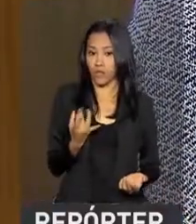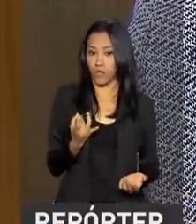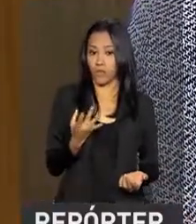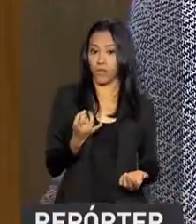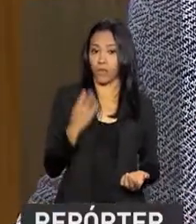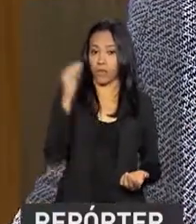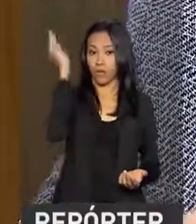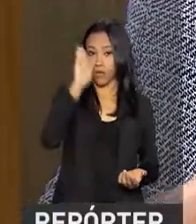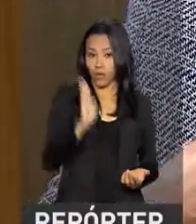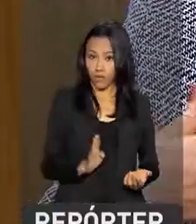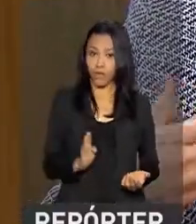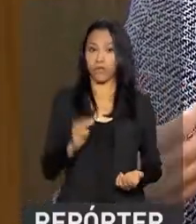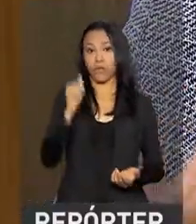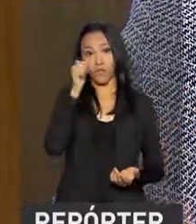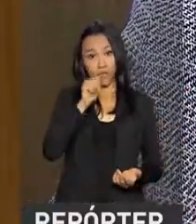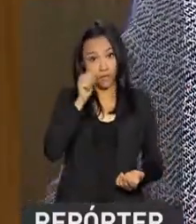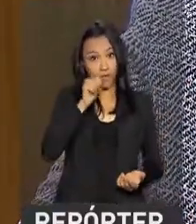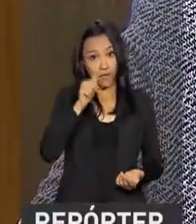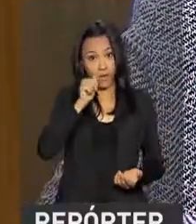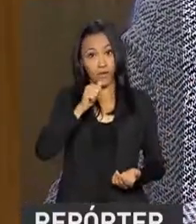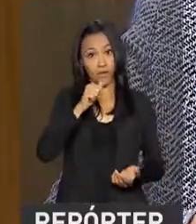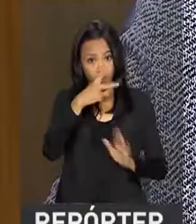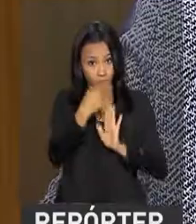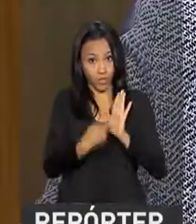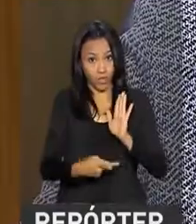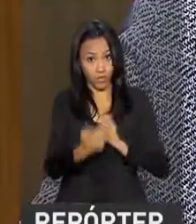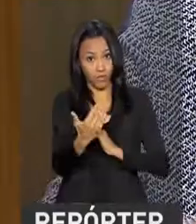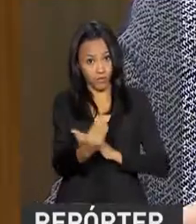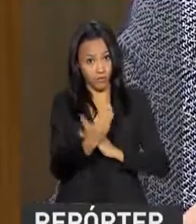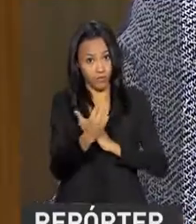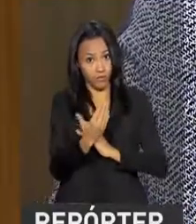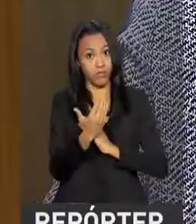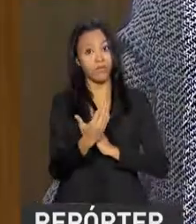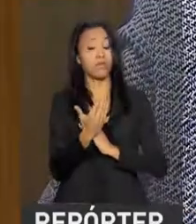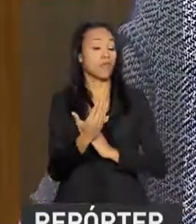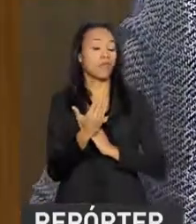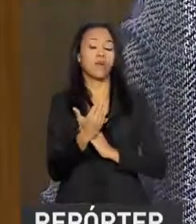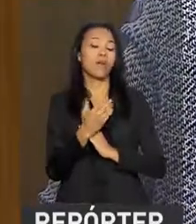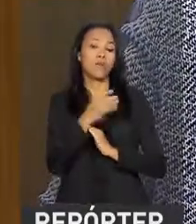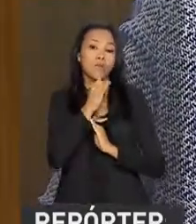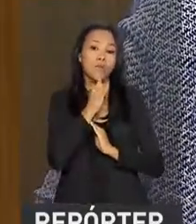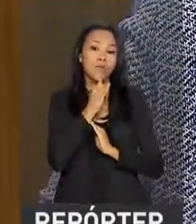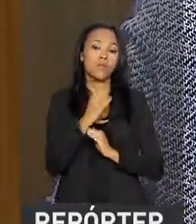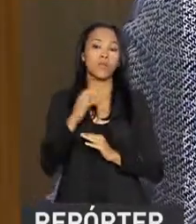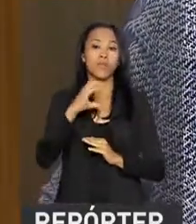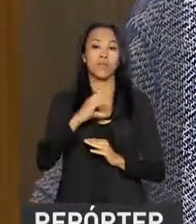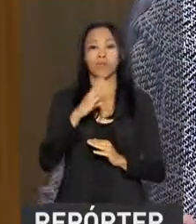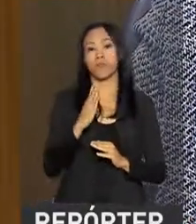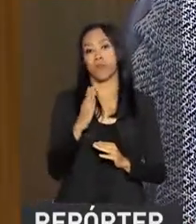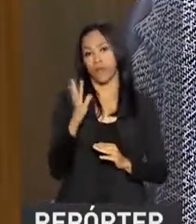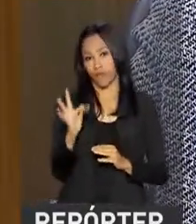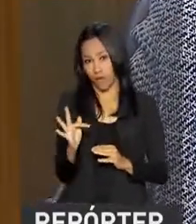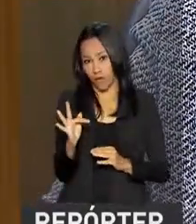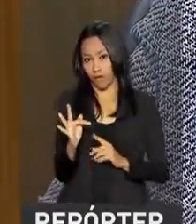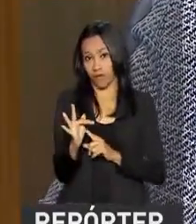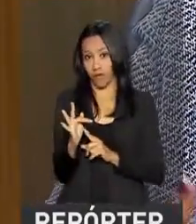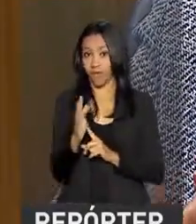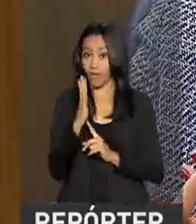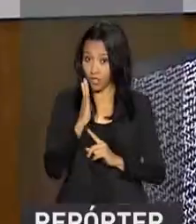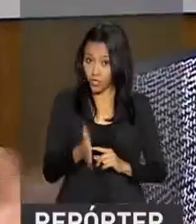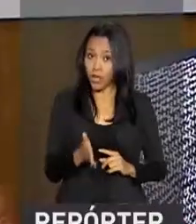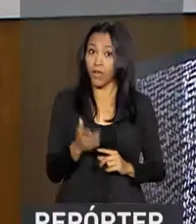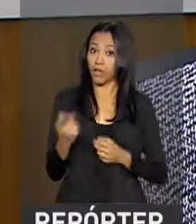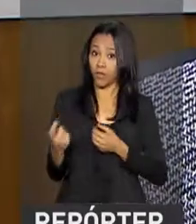nessa direção tivemos já vários que já estão trabalhando para você de poder na cbf a cbf já está conosco